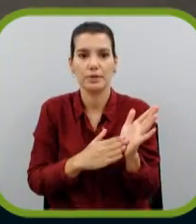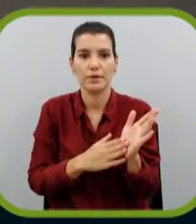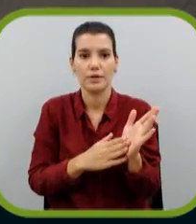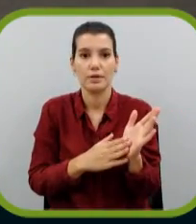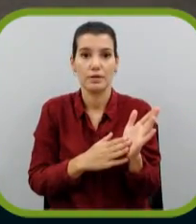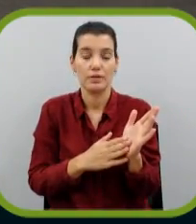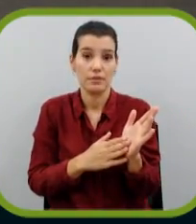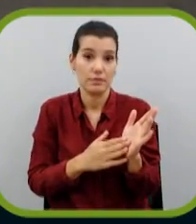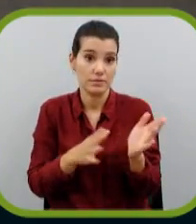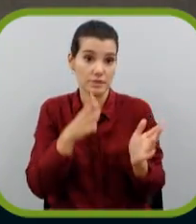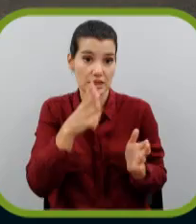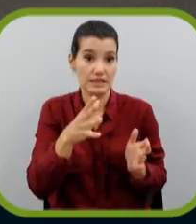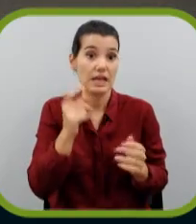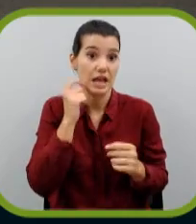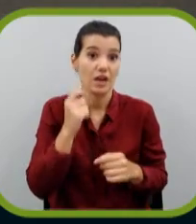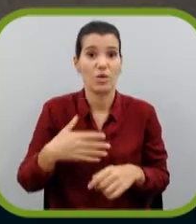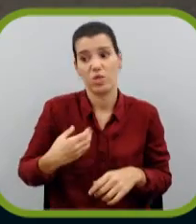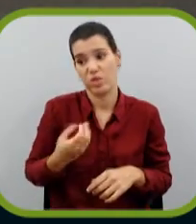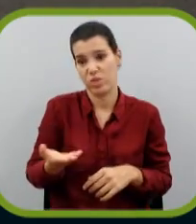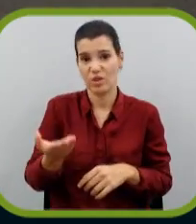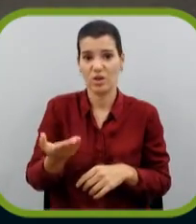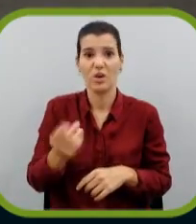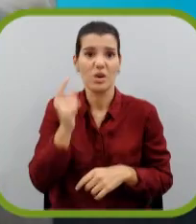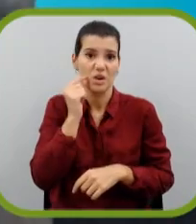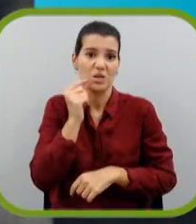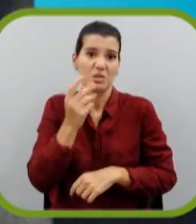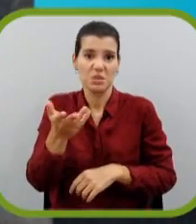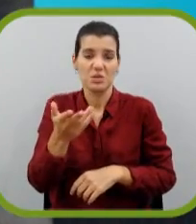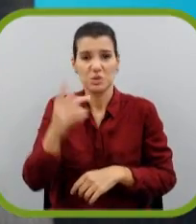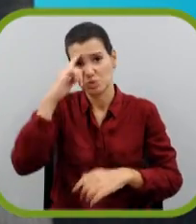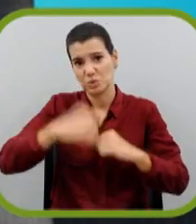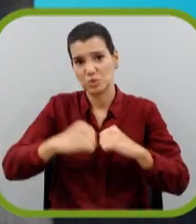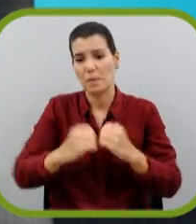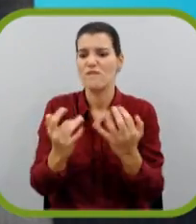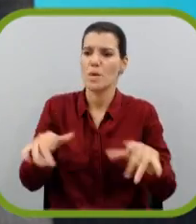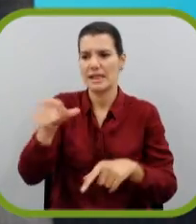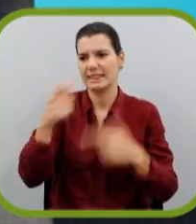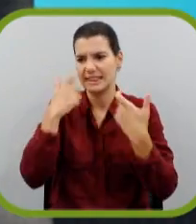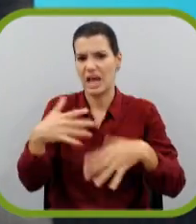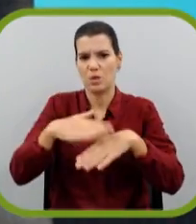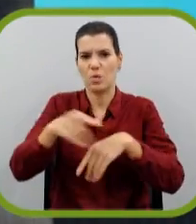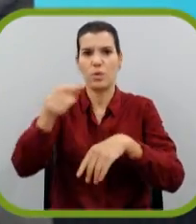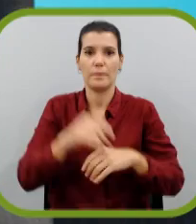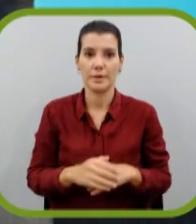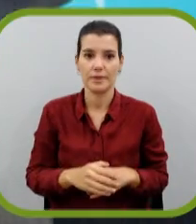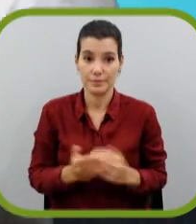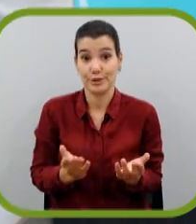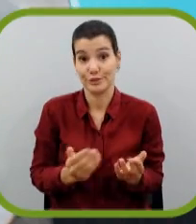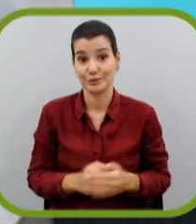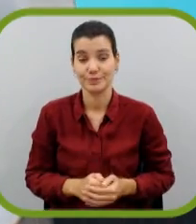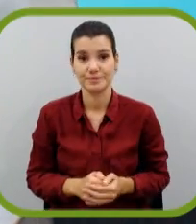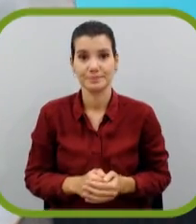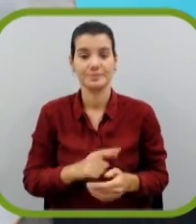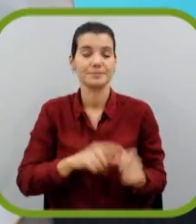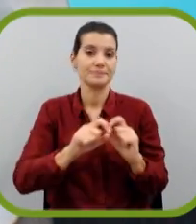organização? E sabe onde é que isto tudo acaba? No coitadinho do gajo da informática e dos estúpidos da informática é que são os culpados de